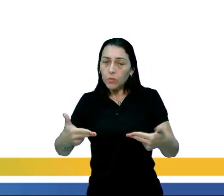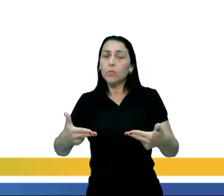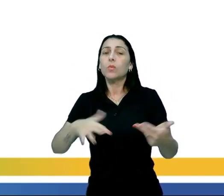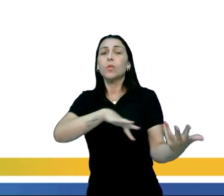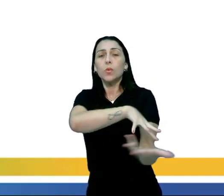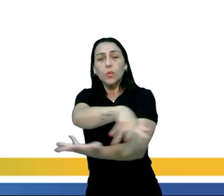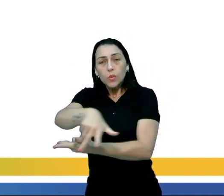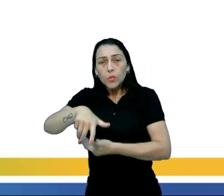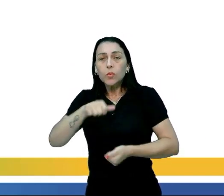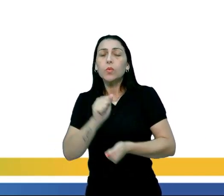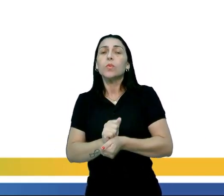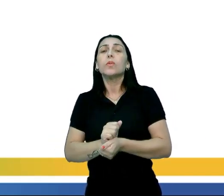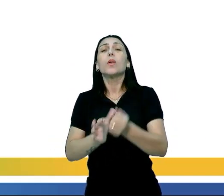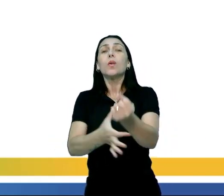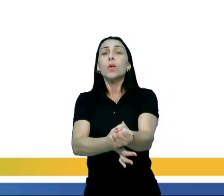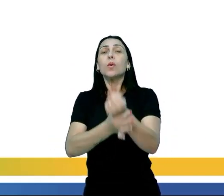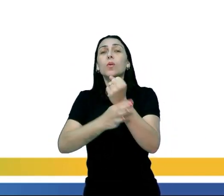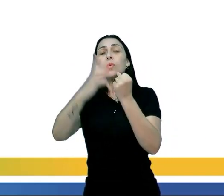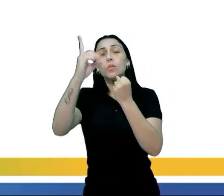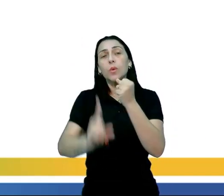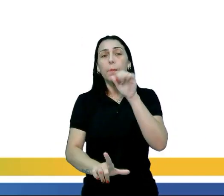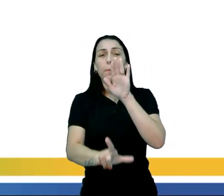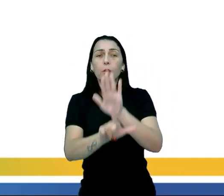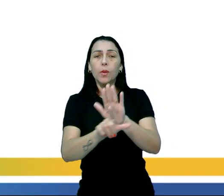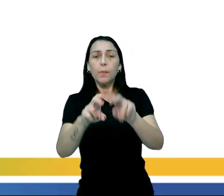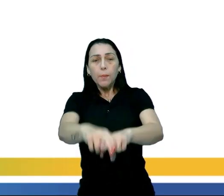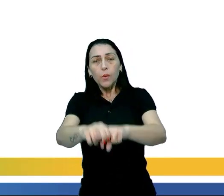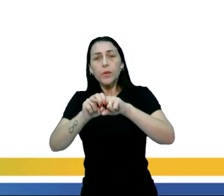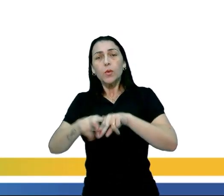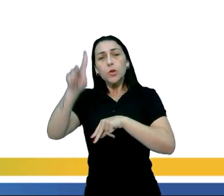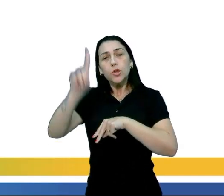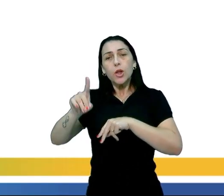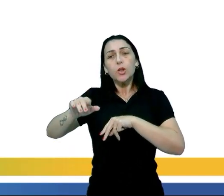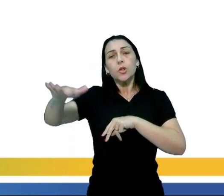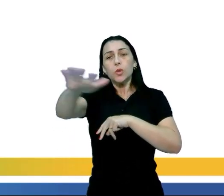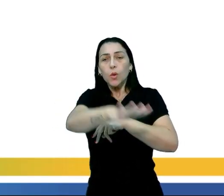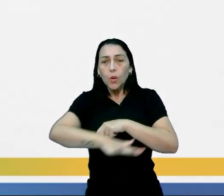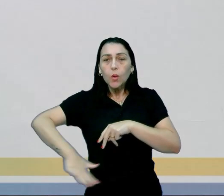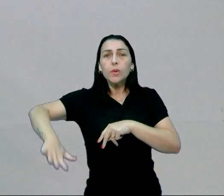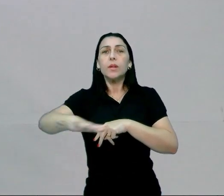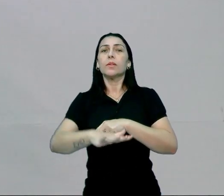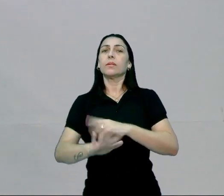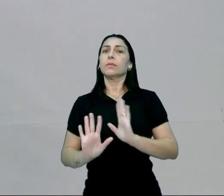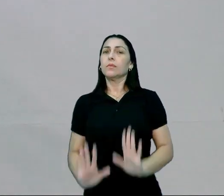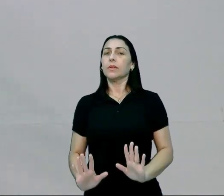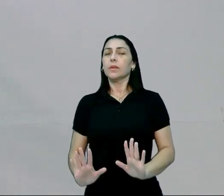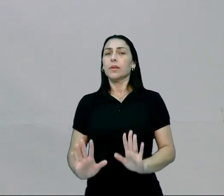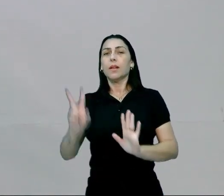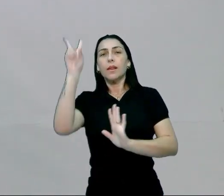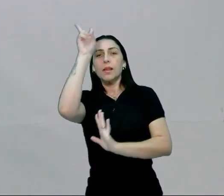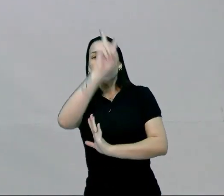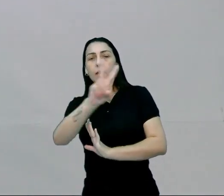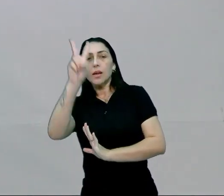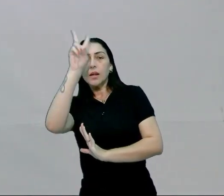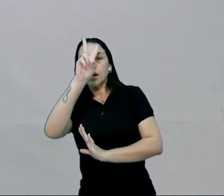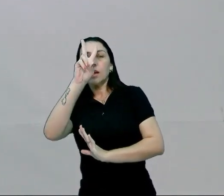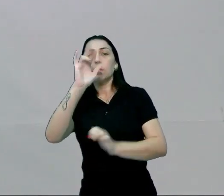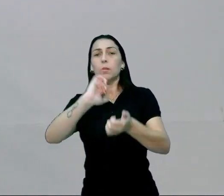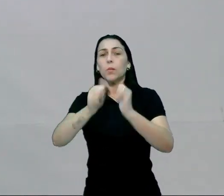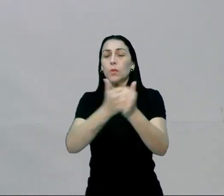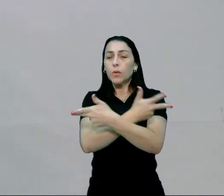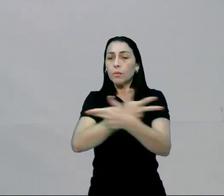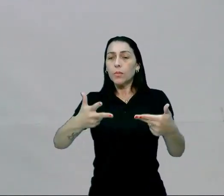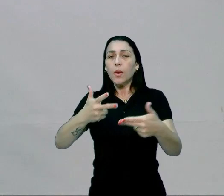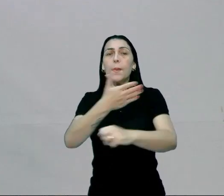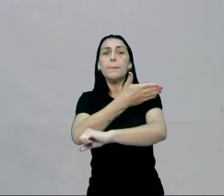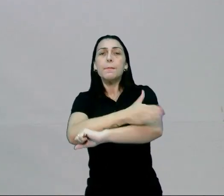a vivência do esporte é um direito garantido por lei, portanto, um direito de todos. Vale destacar isso. O esporte, ele é